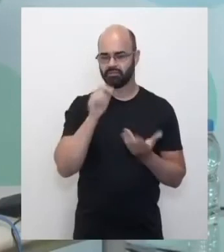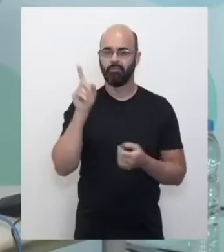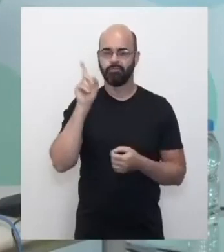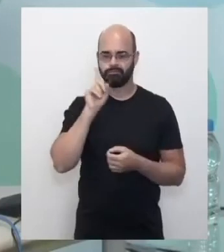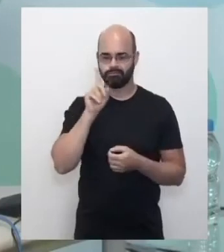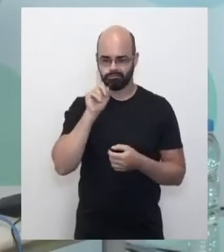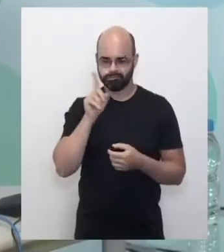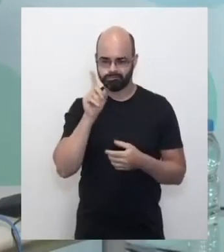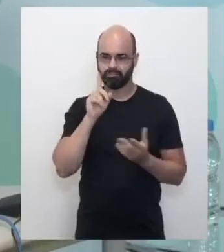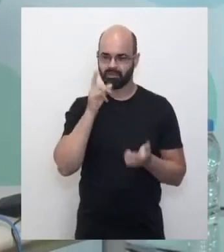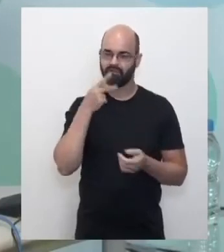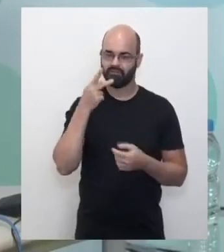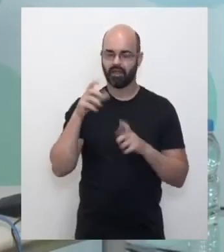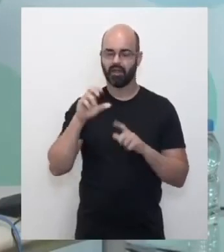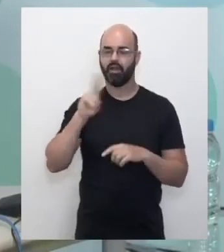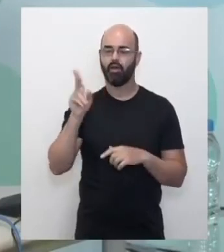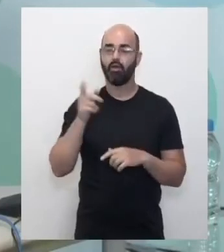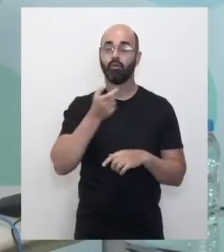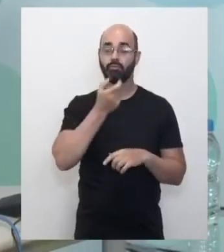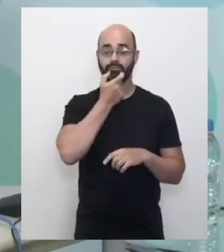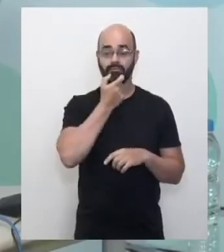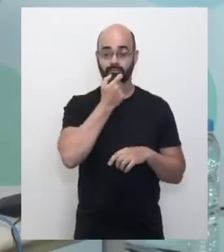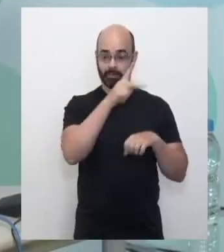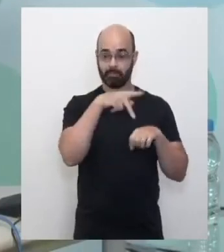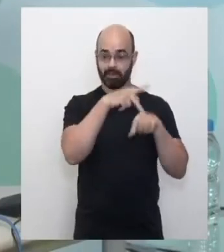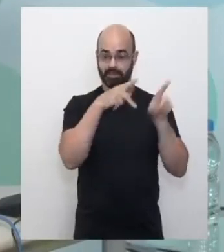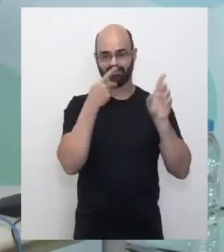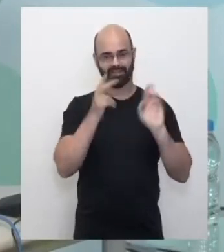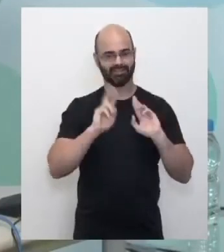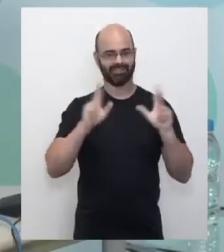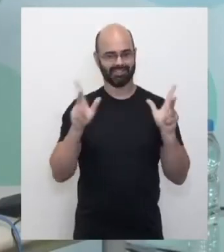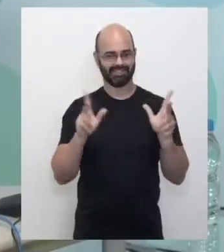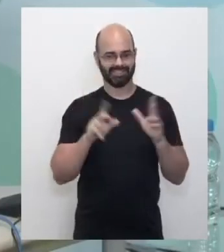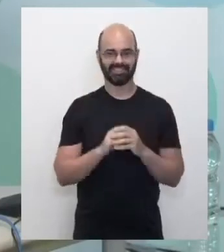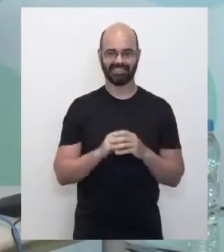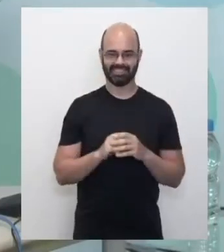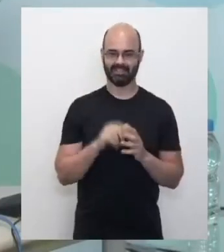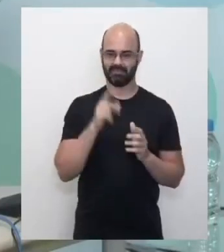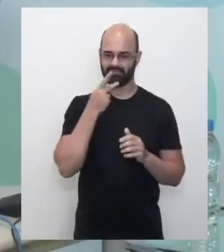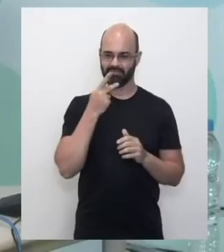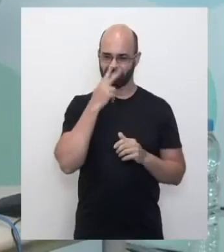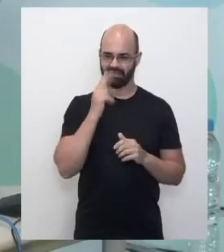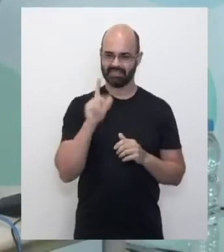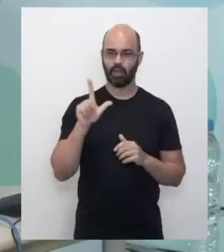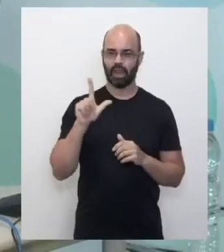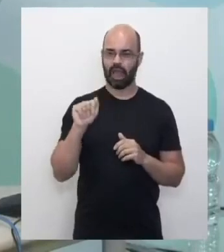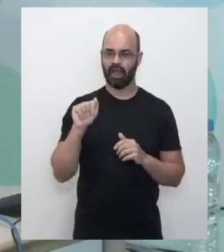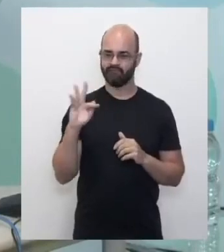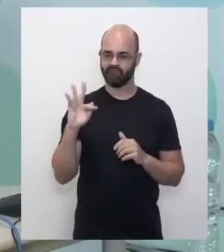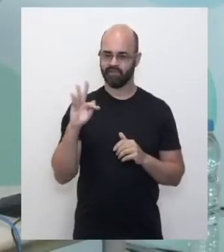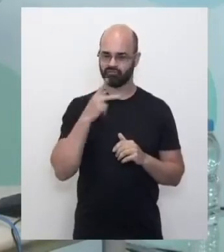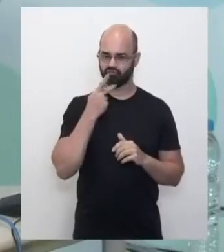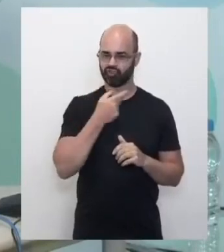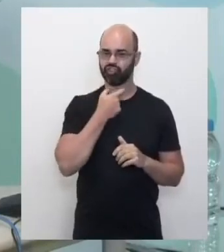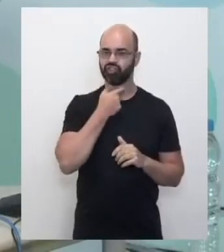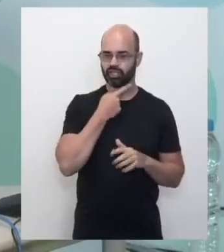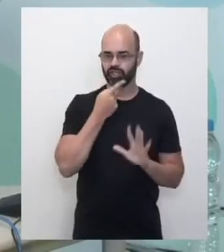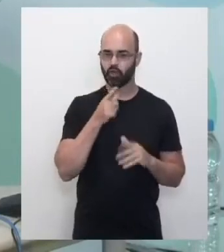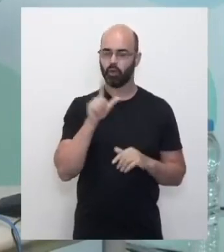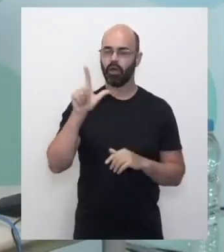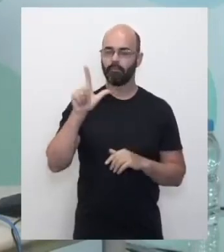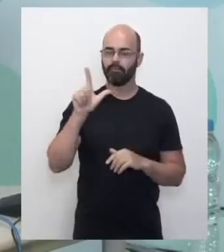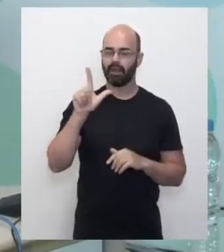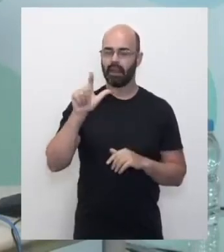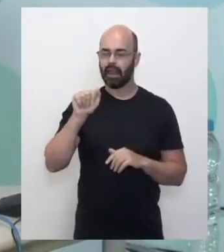né? Laugh. Are you laughing at me? Are you laughing at me? Are you laughing at me? Então a gente tem essa diferença do British,